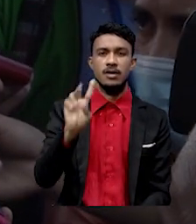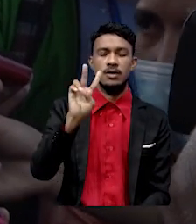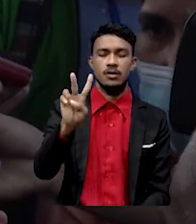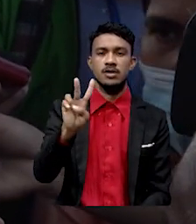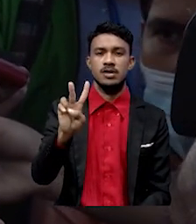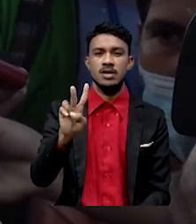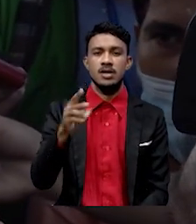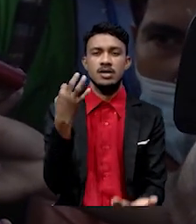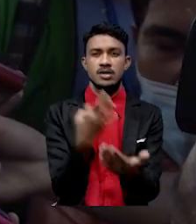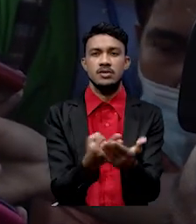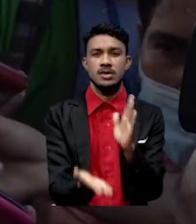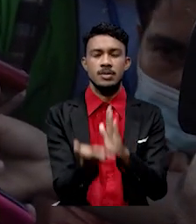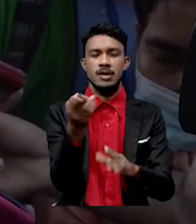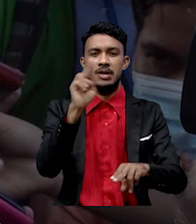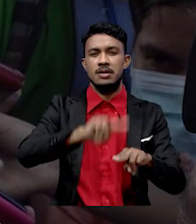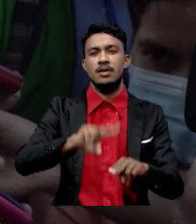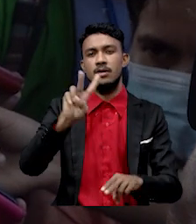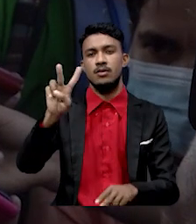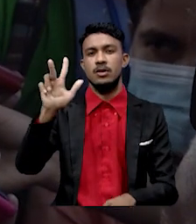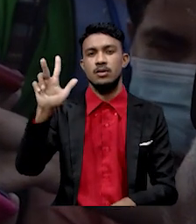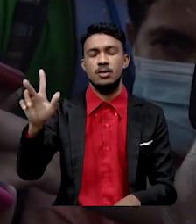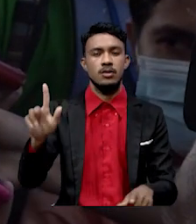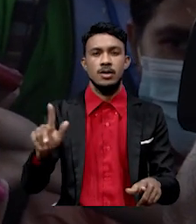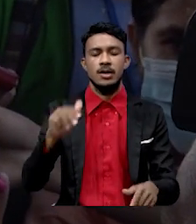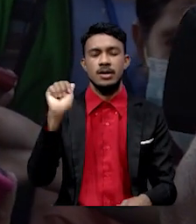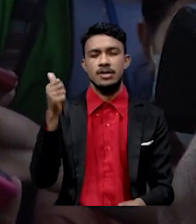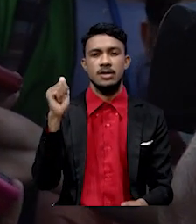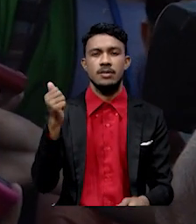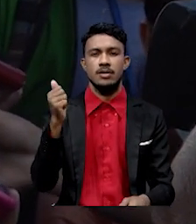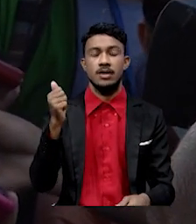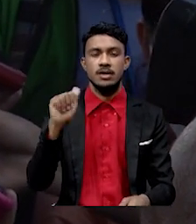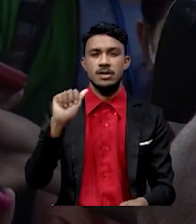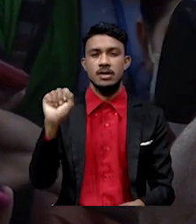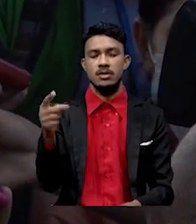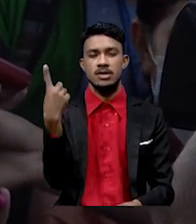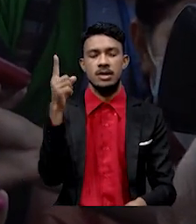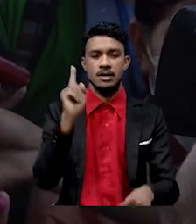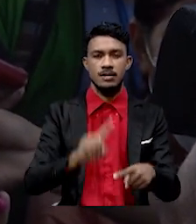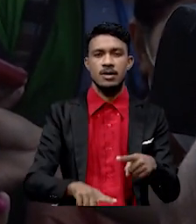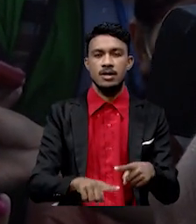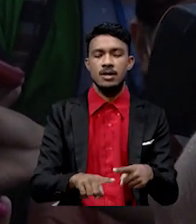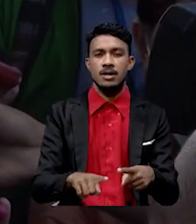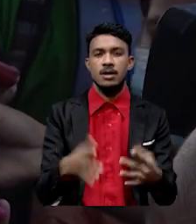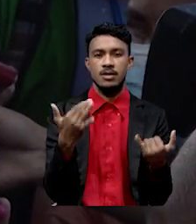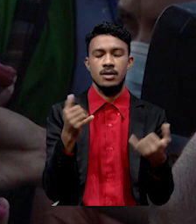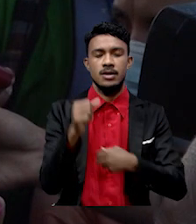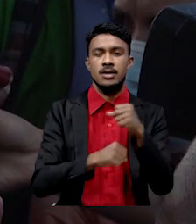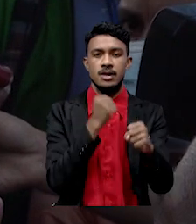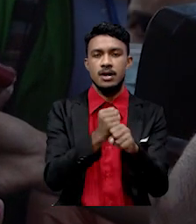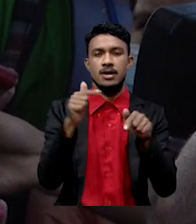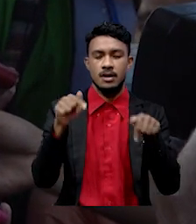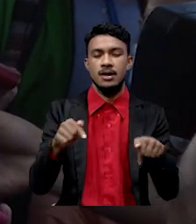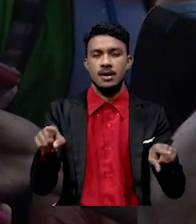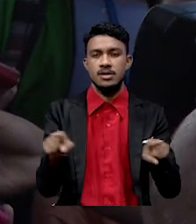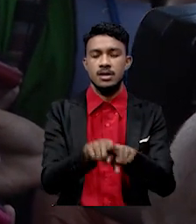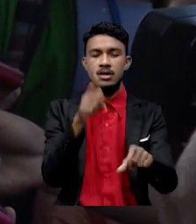Laos pendente tina rua tina tolu mabe tina sanulu se tina oin tina sanulu resingida tambane maka tina ainda né maka momento ne